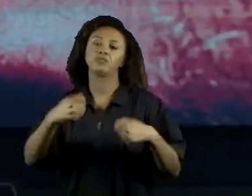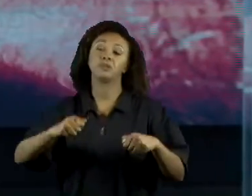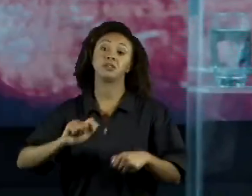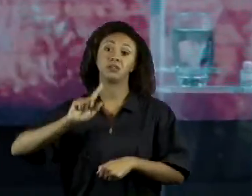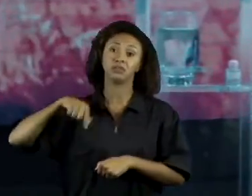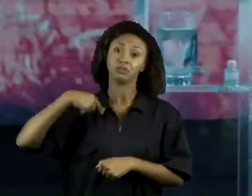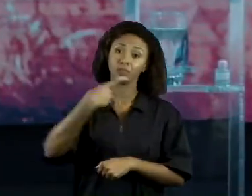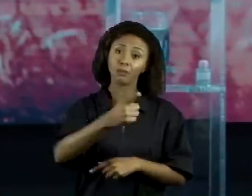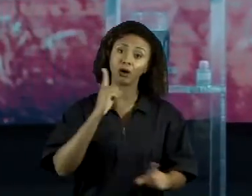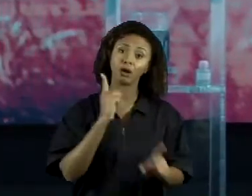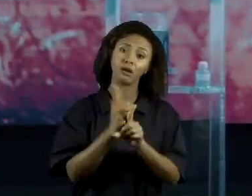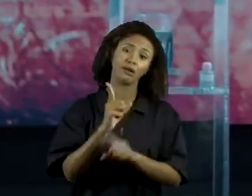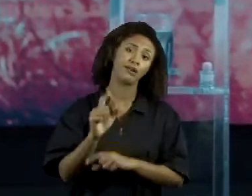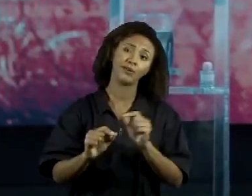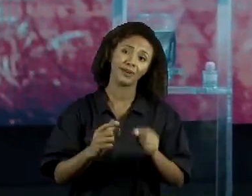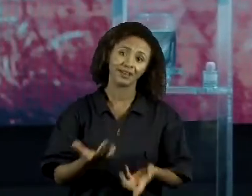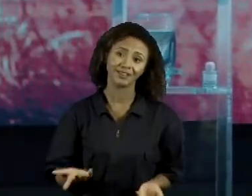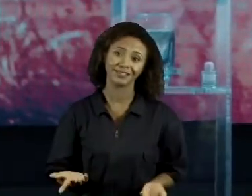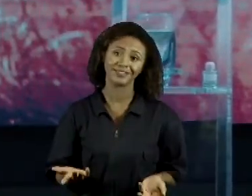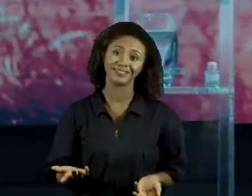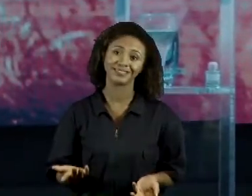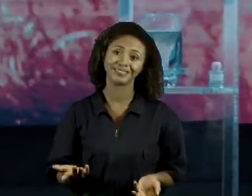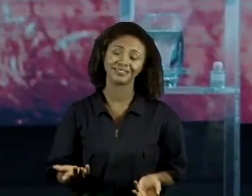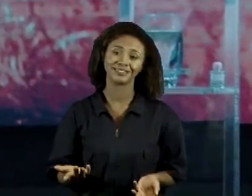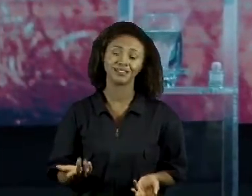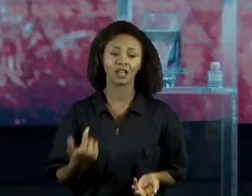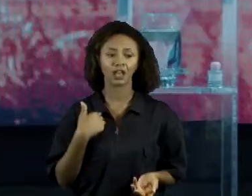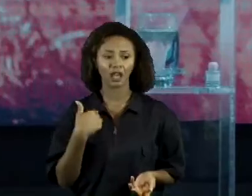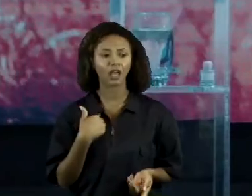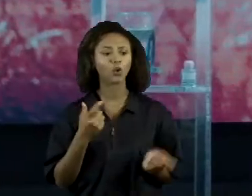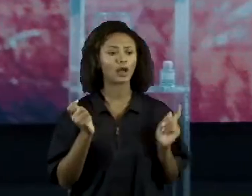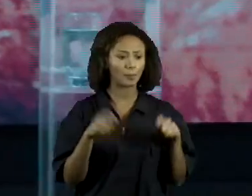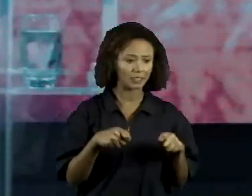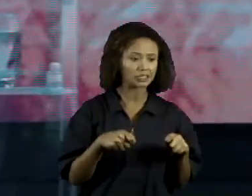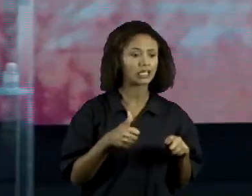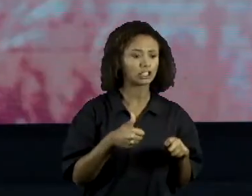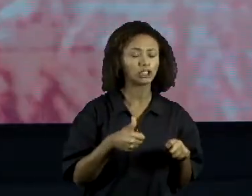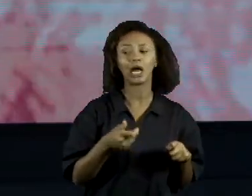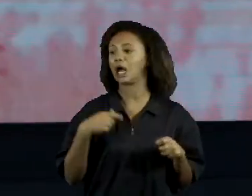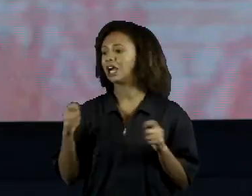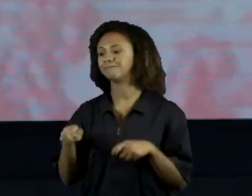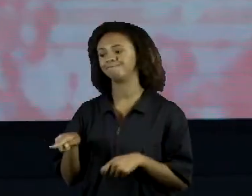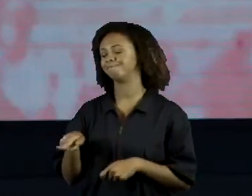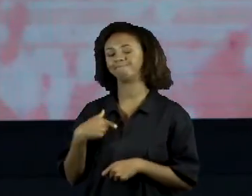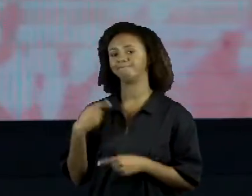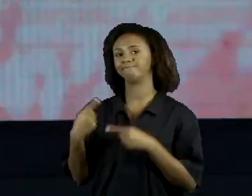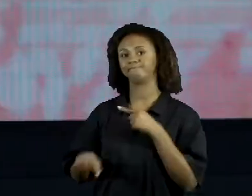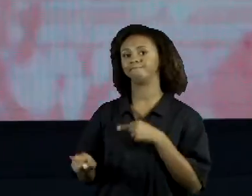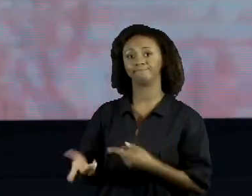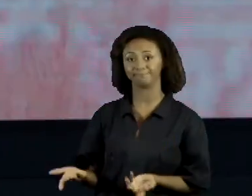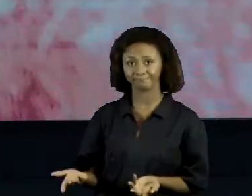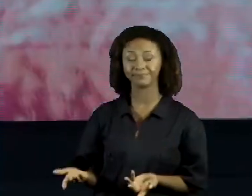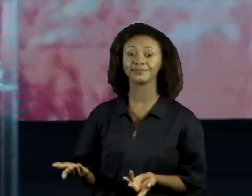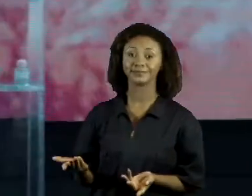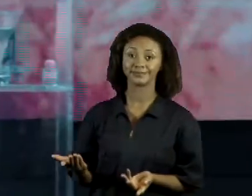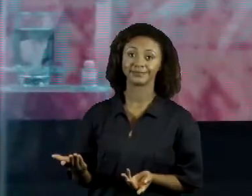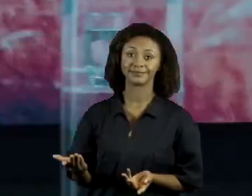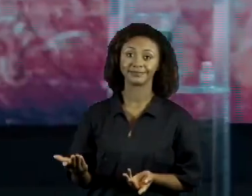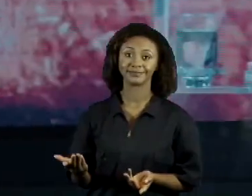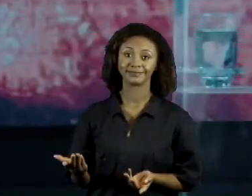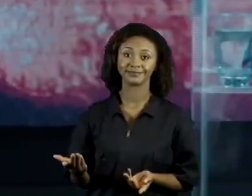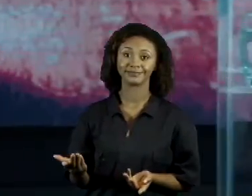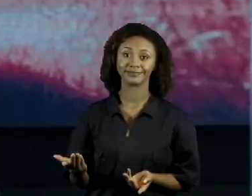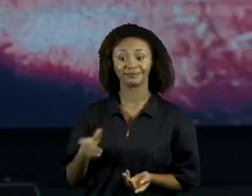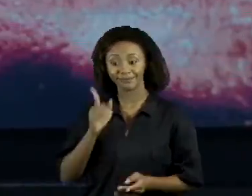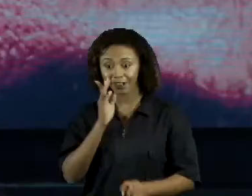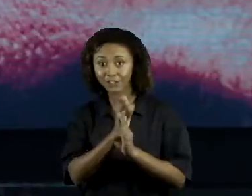descobrir o que você tem capacidade para fazer, o que você não tem. E aquilo para o